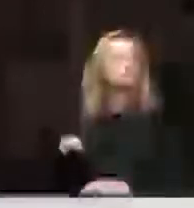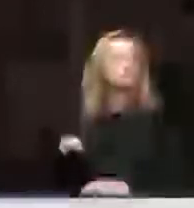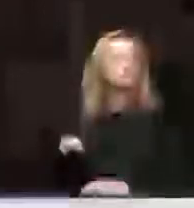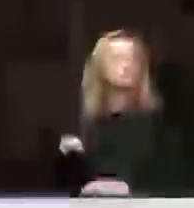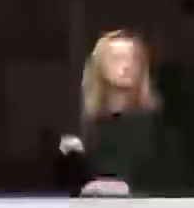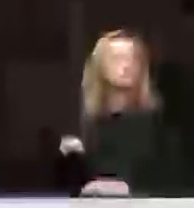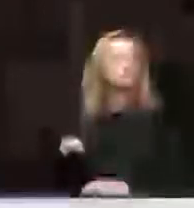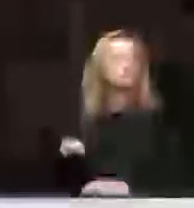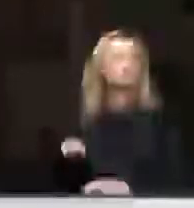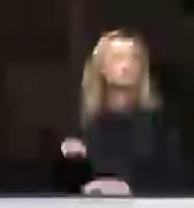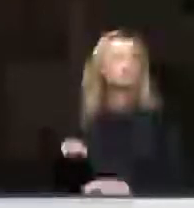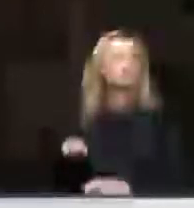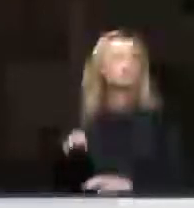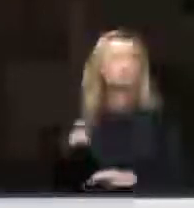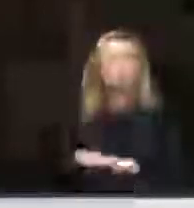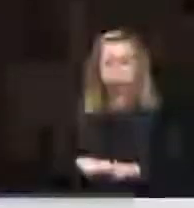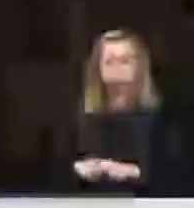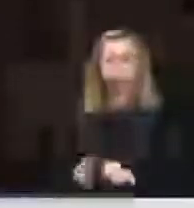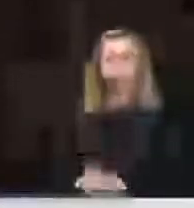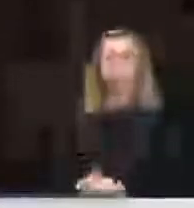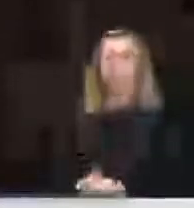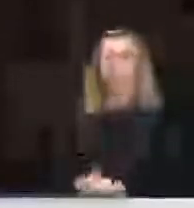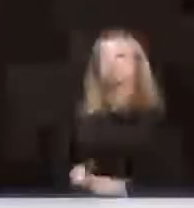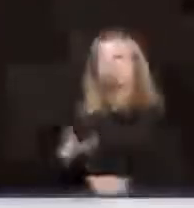Está na Constituição.